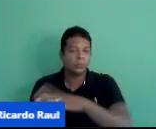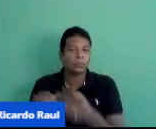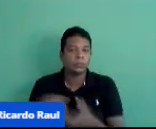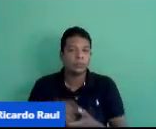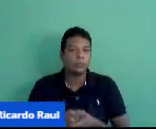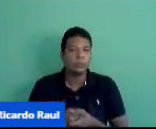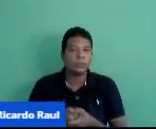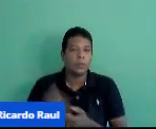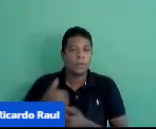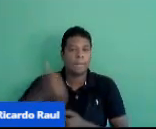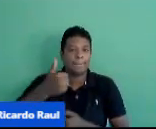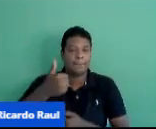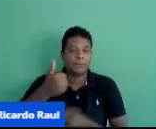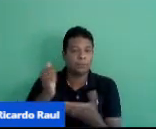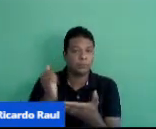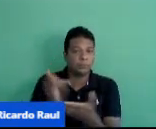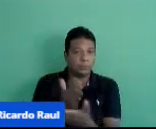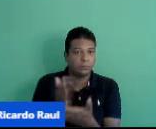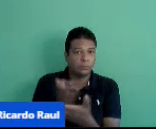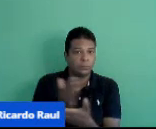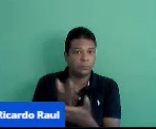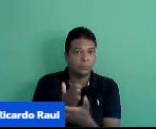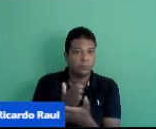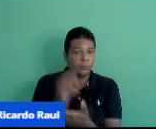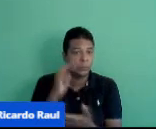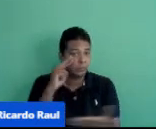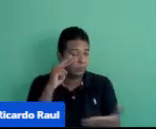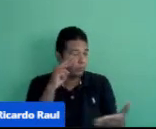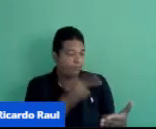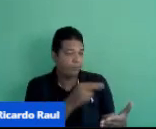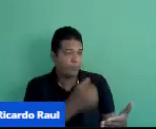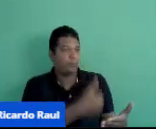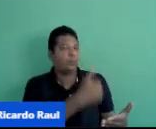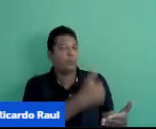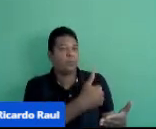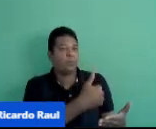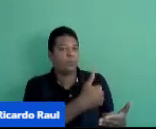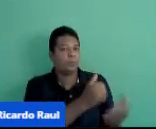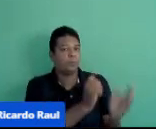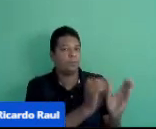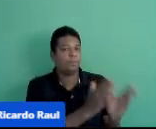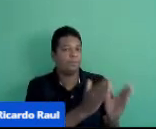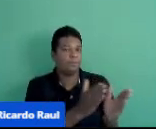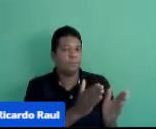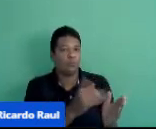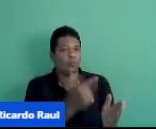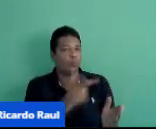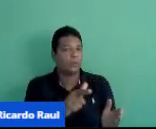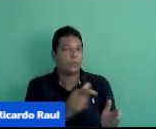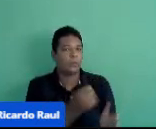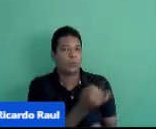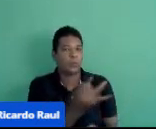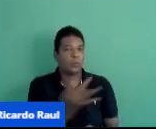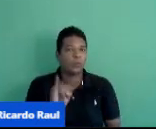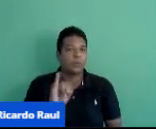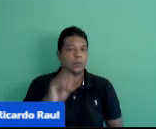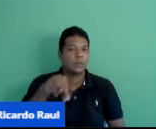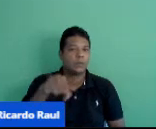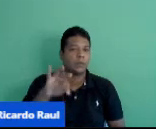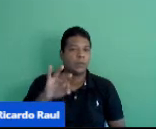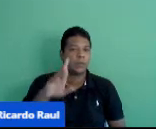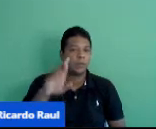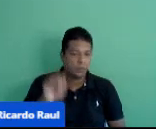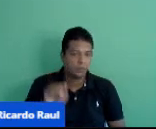desse primeiro caderno, se vocês observarem, o primeiro caderno não trabalha... Tem as sequências, mas não tem números inteiros, né? Então, a sequência, talvez, ele de números